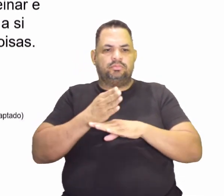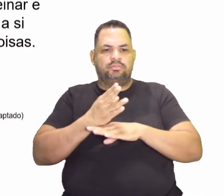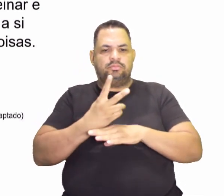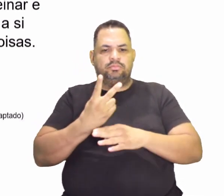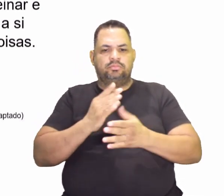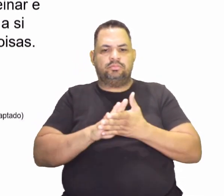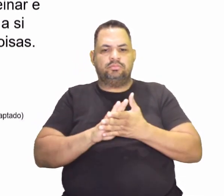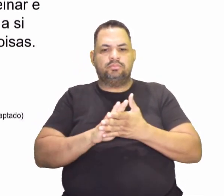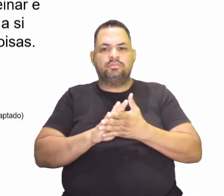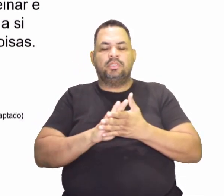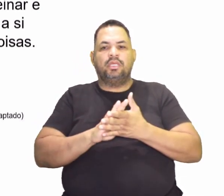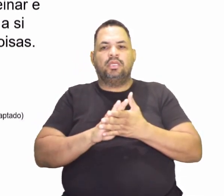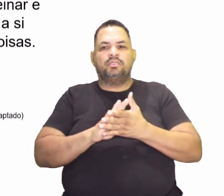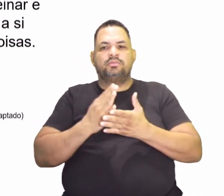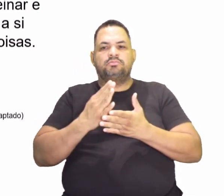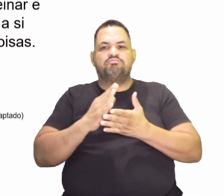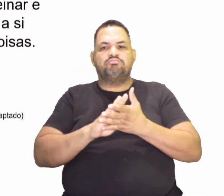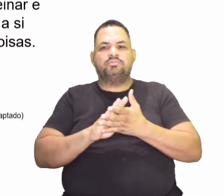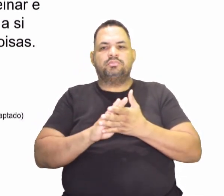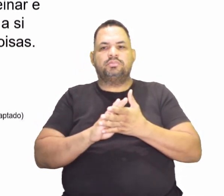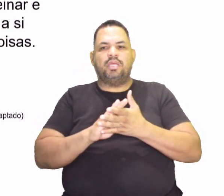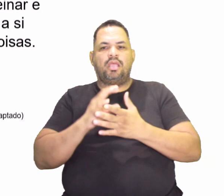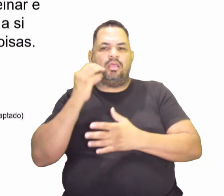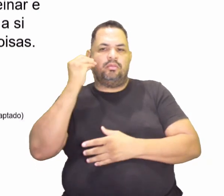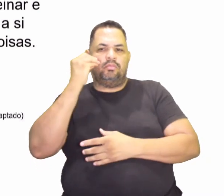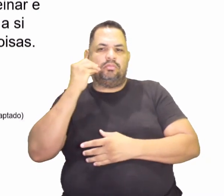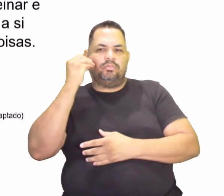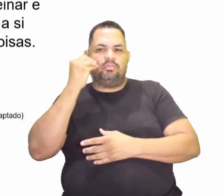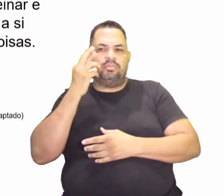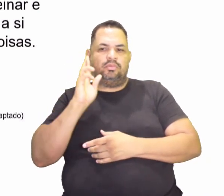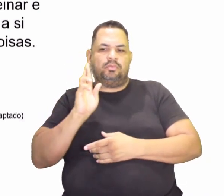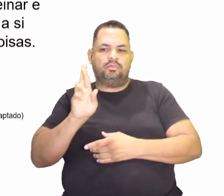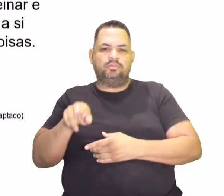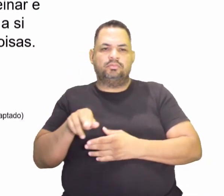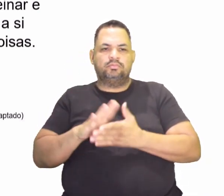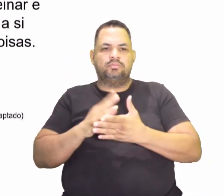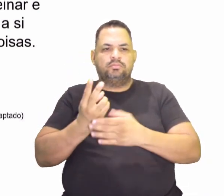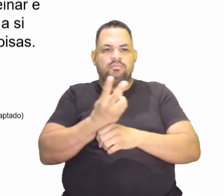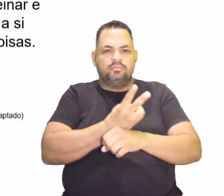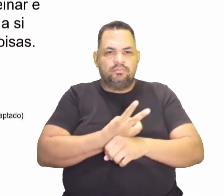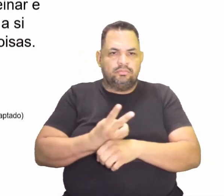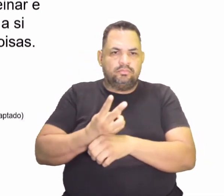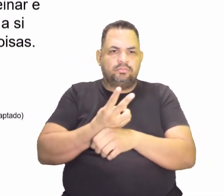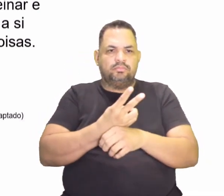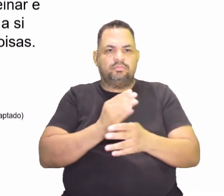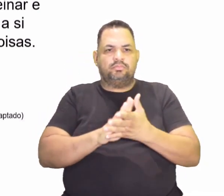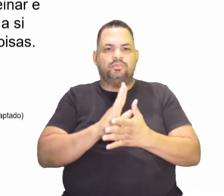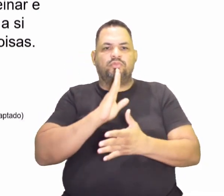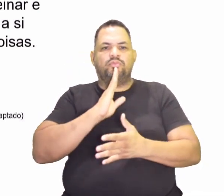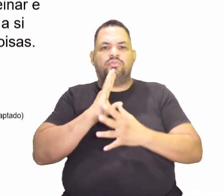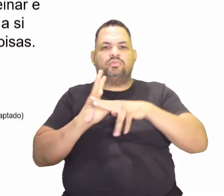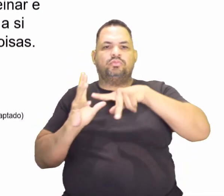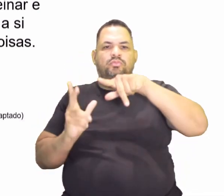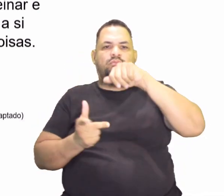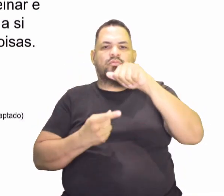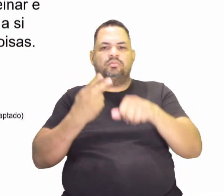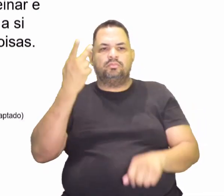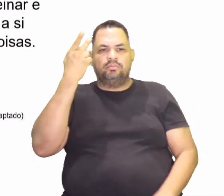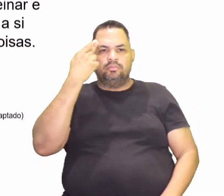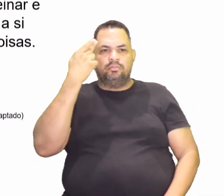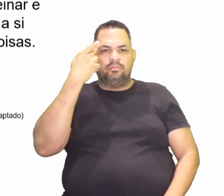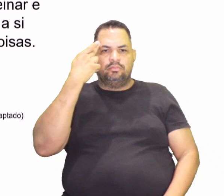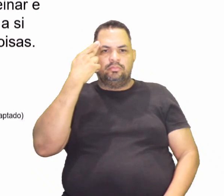o empirismo e o racionalismo. Busca conhecer o mundo natural, como ele está